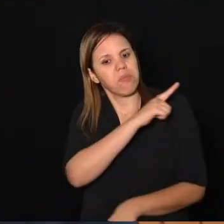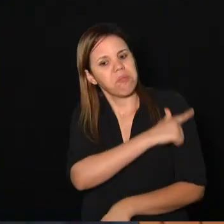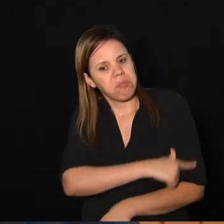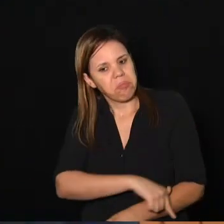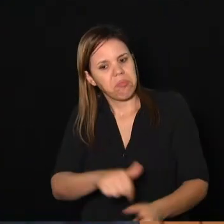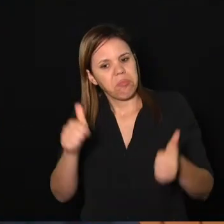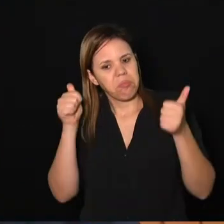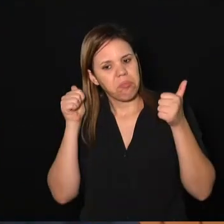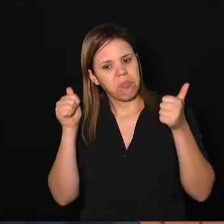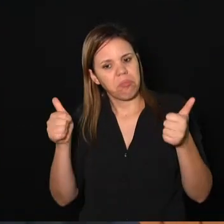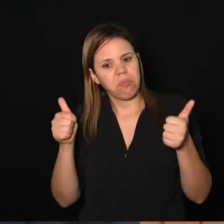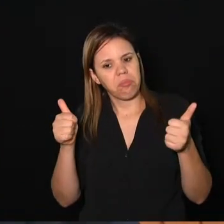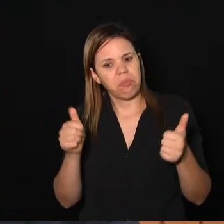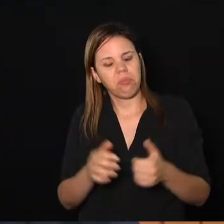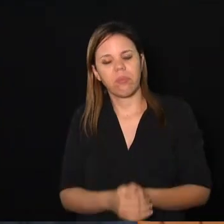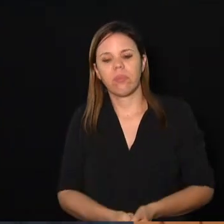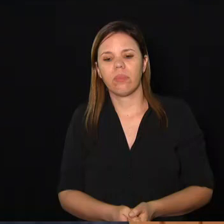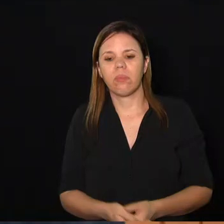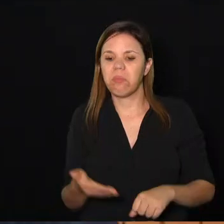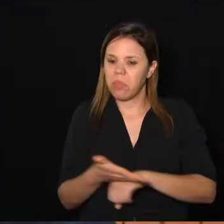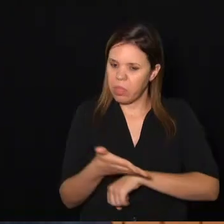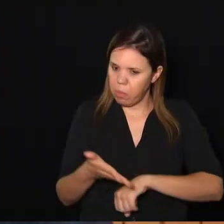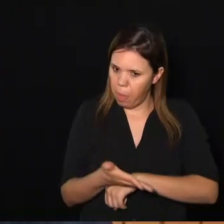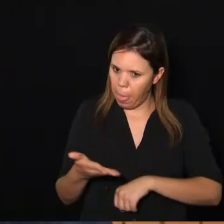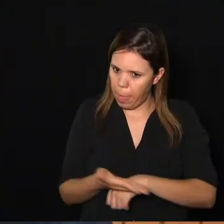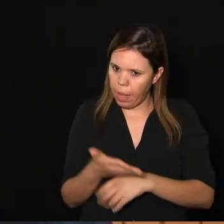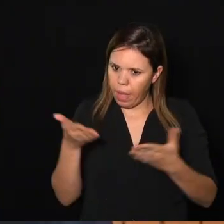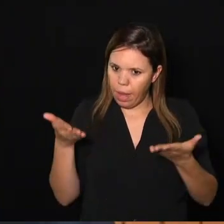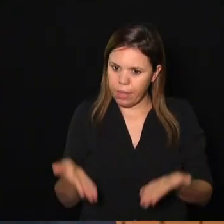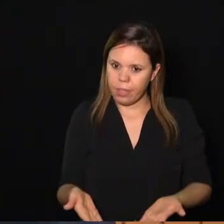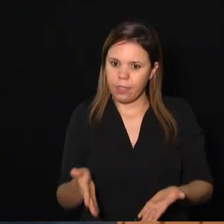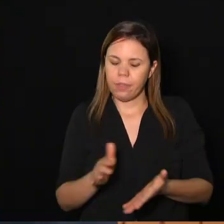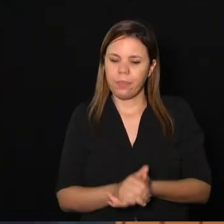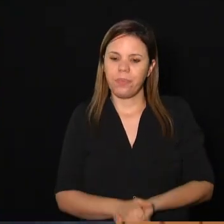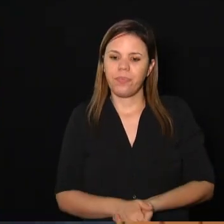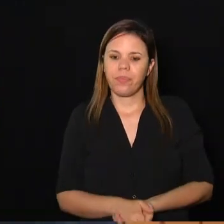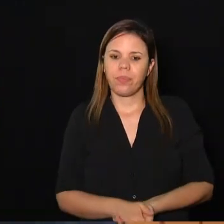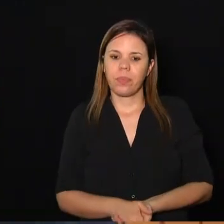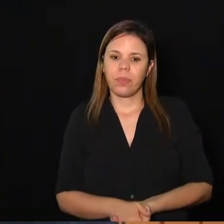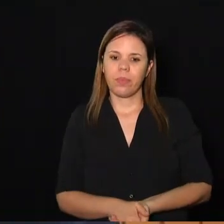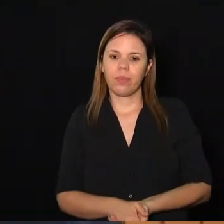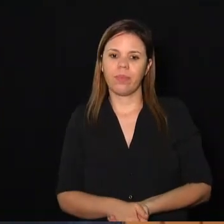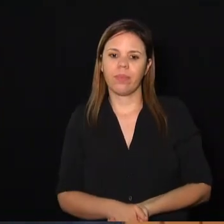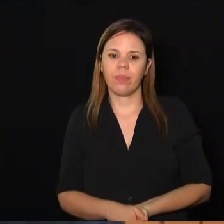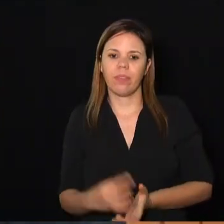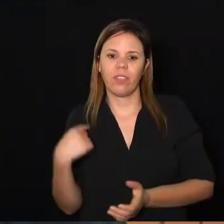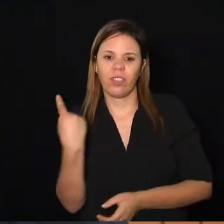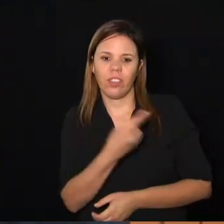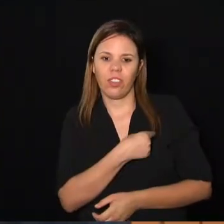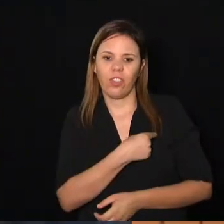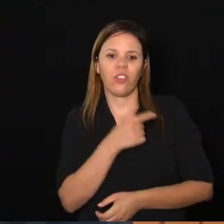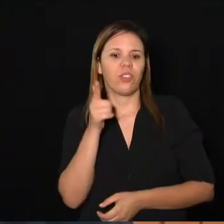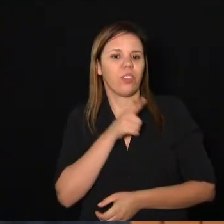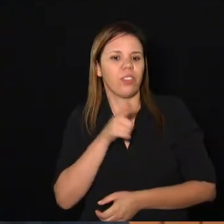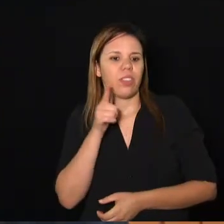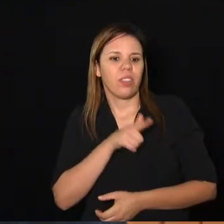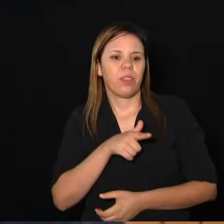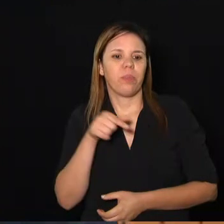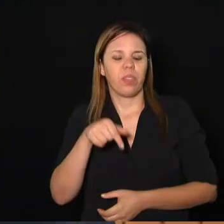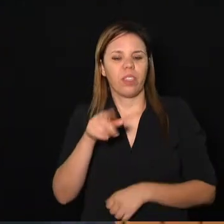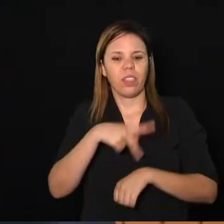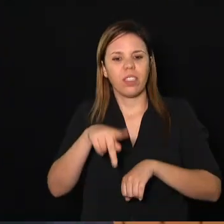que participaram dessa audiência pública eu acho que nós conseguiremos nesse país